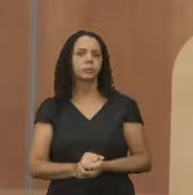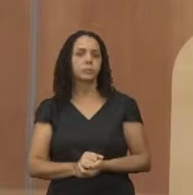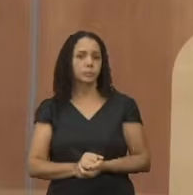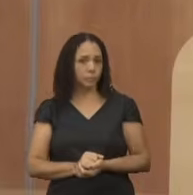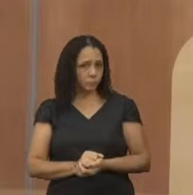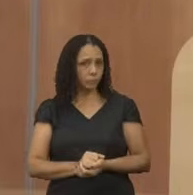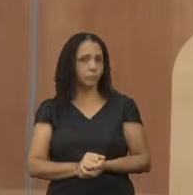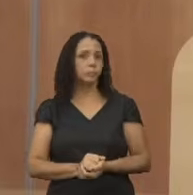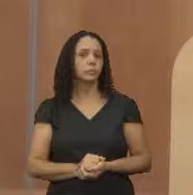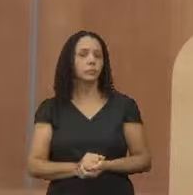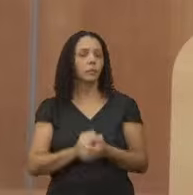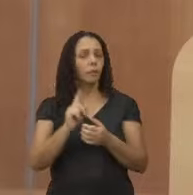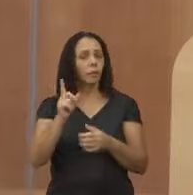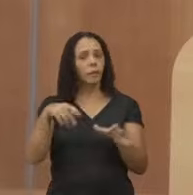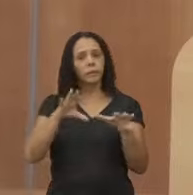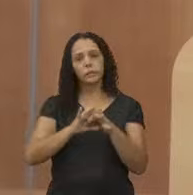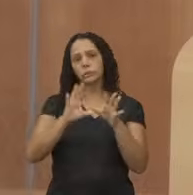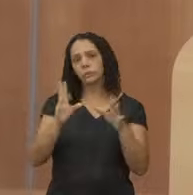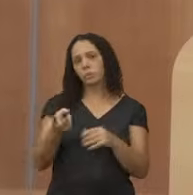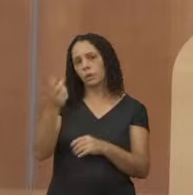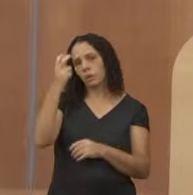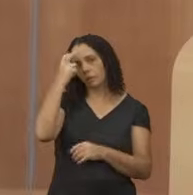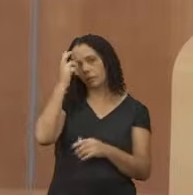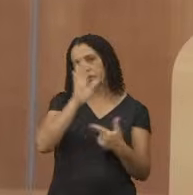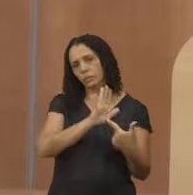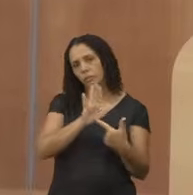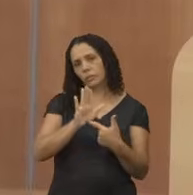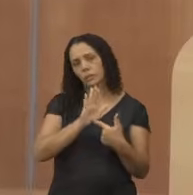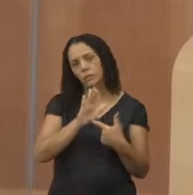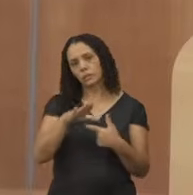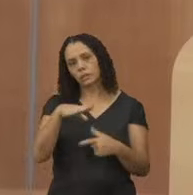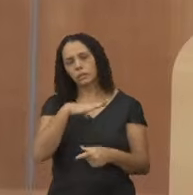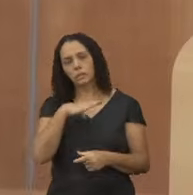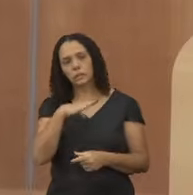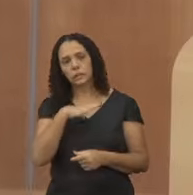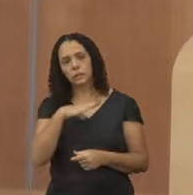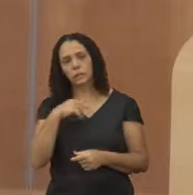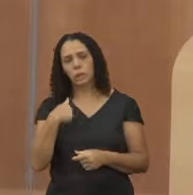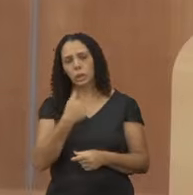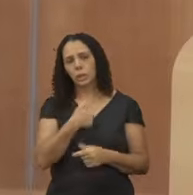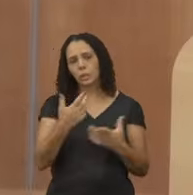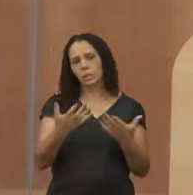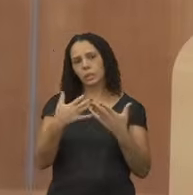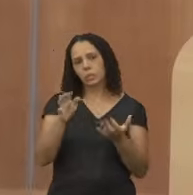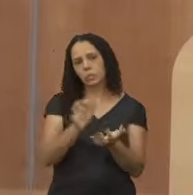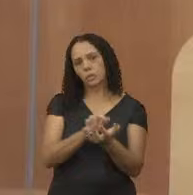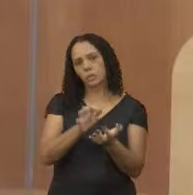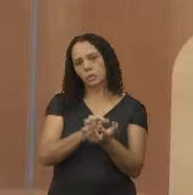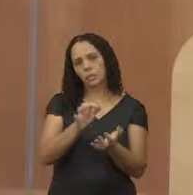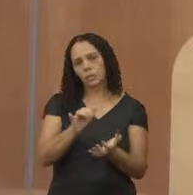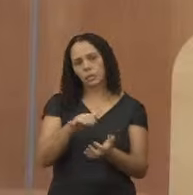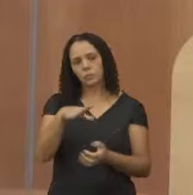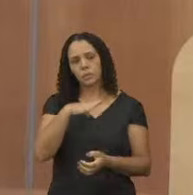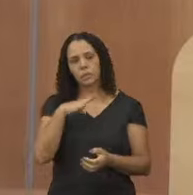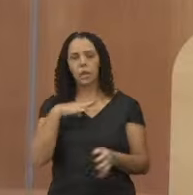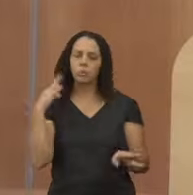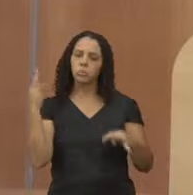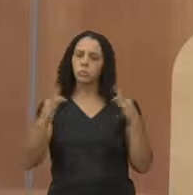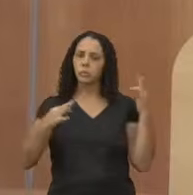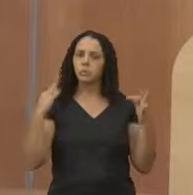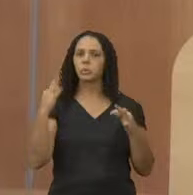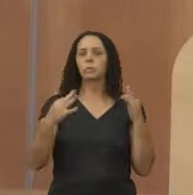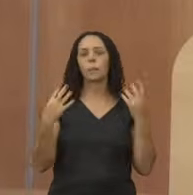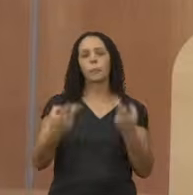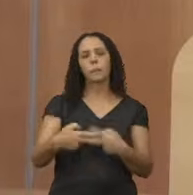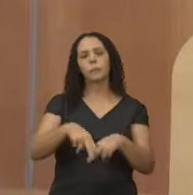E é isso, é deixar a cultura explícita da nossa cidade. Nós queremos Jacareí uma cidade de turismo. Para